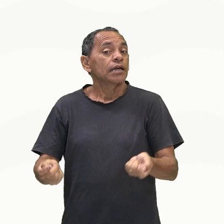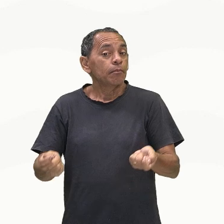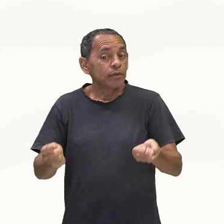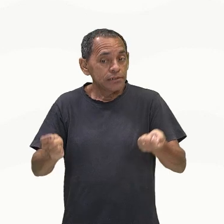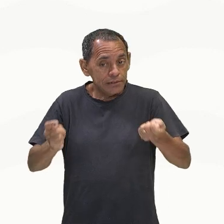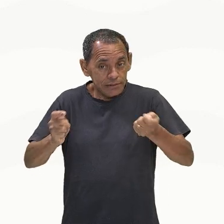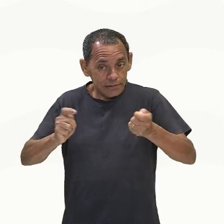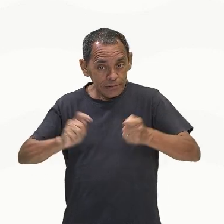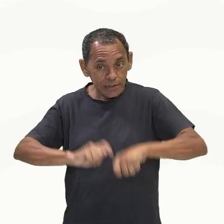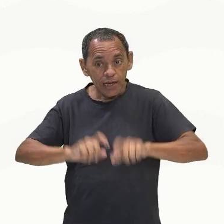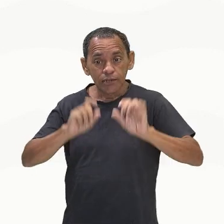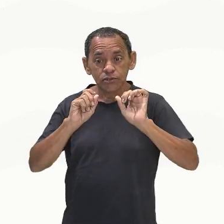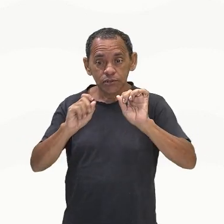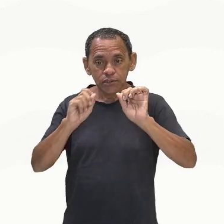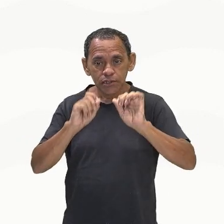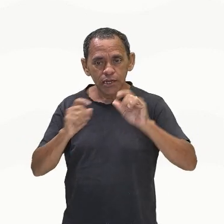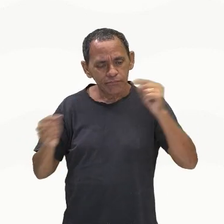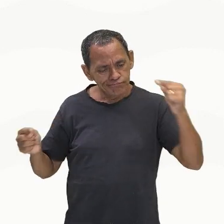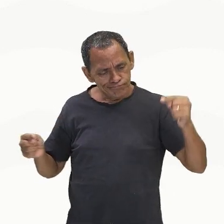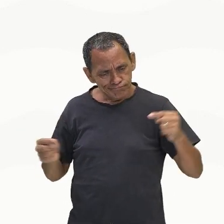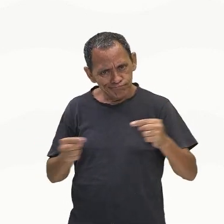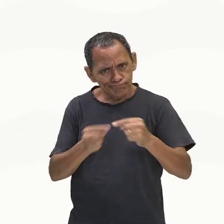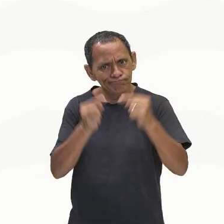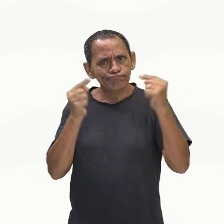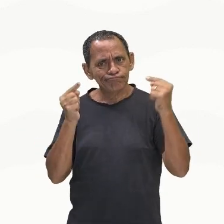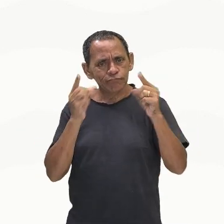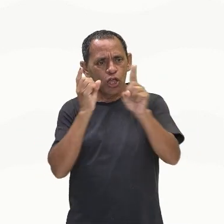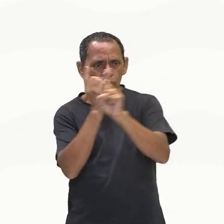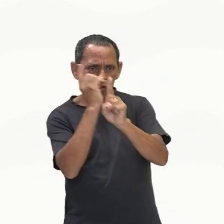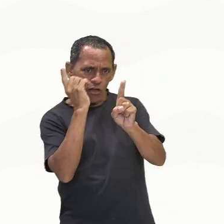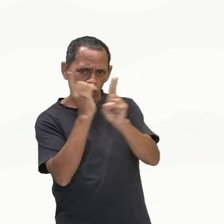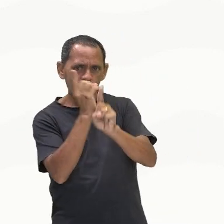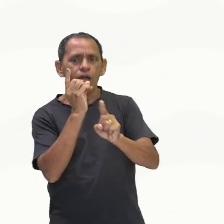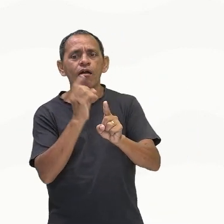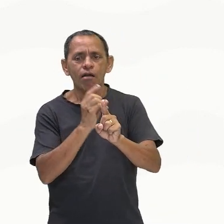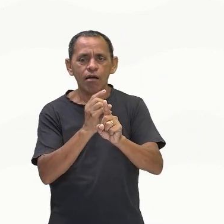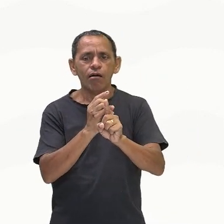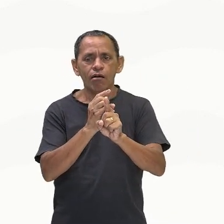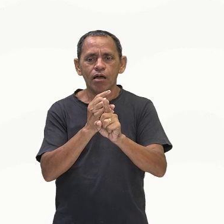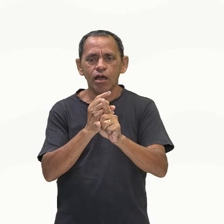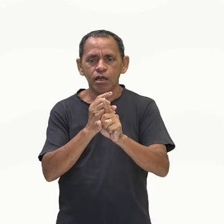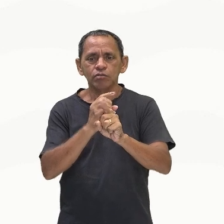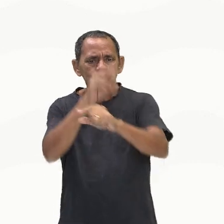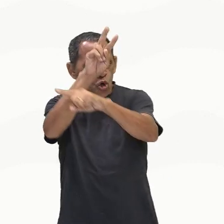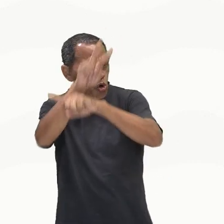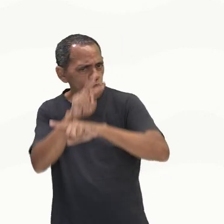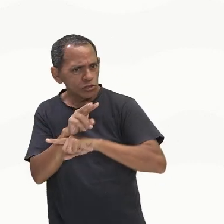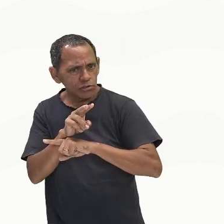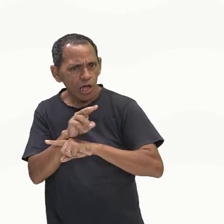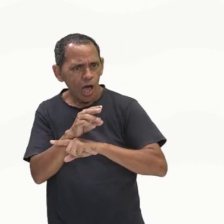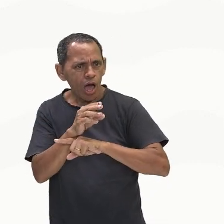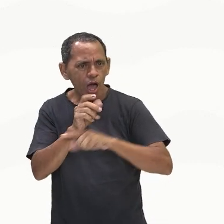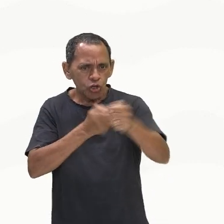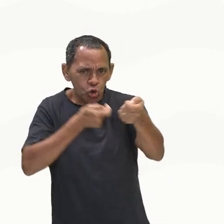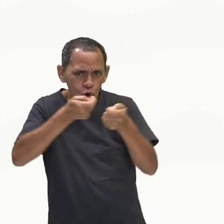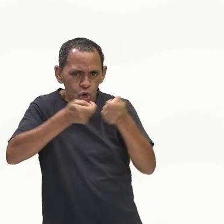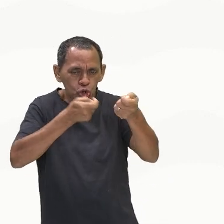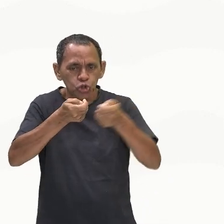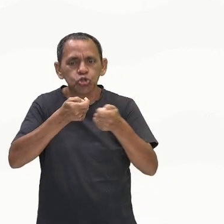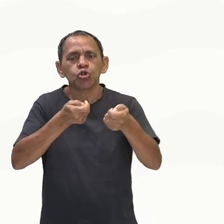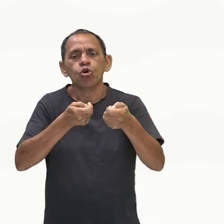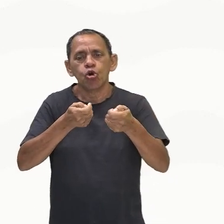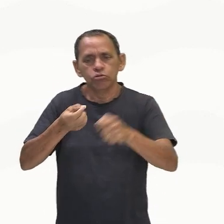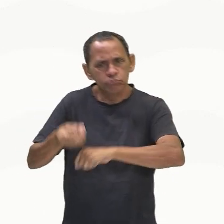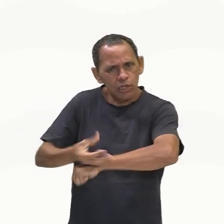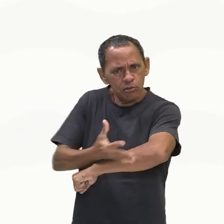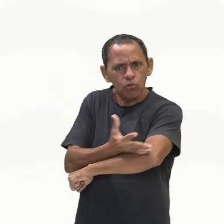capacidade de identificar e lidar com as emoções e sentimentos pessoais